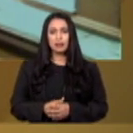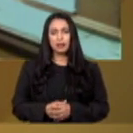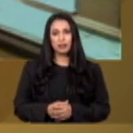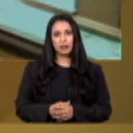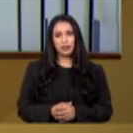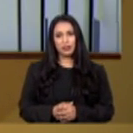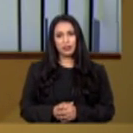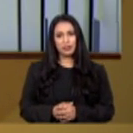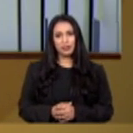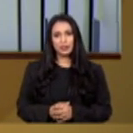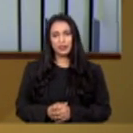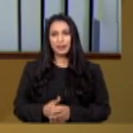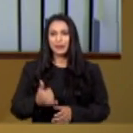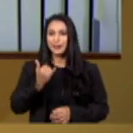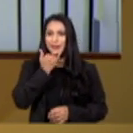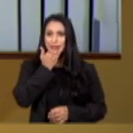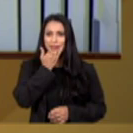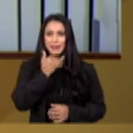o